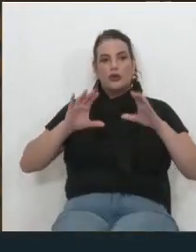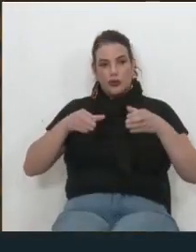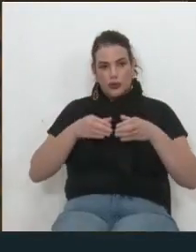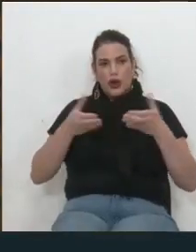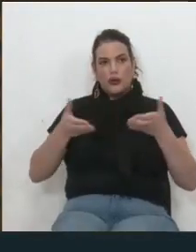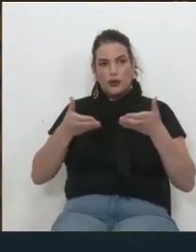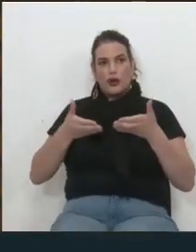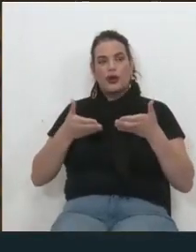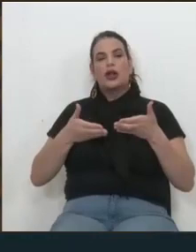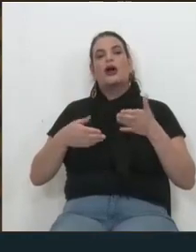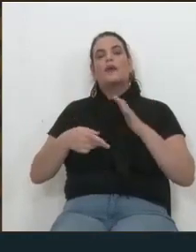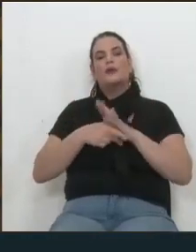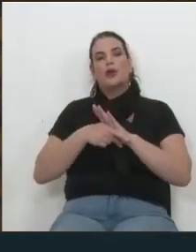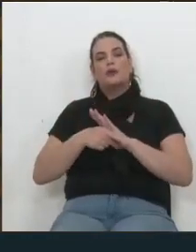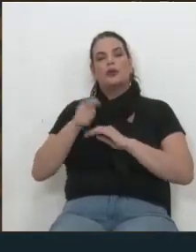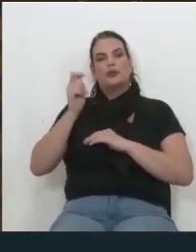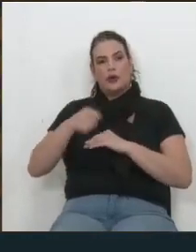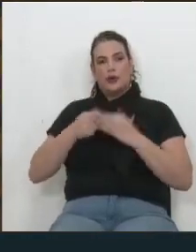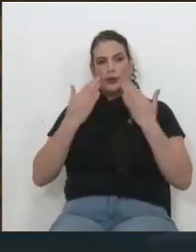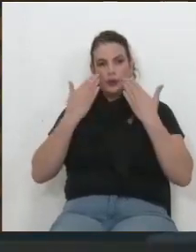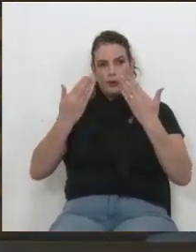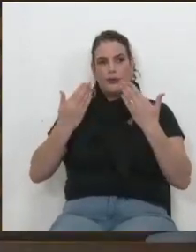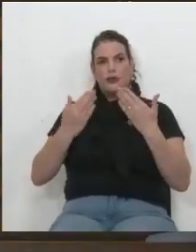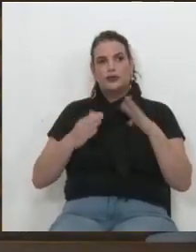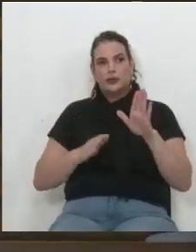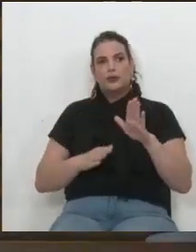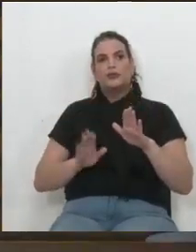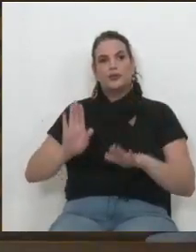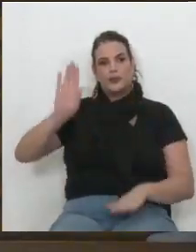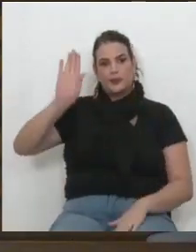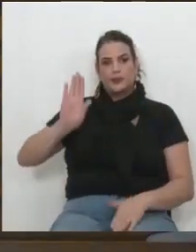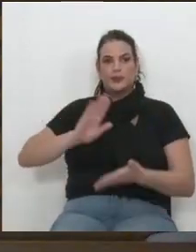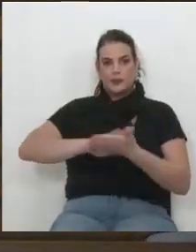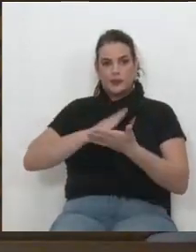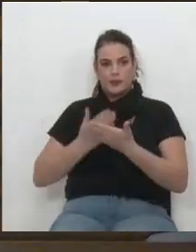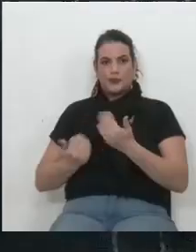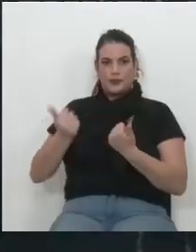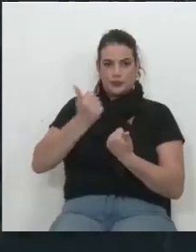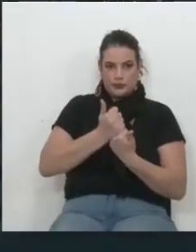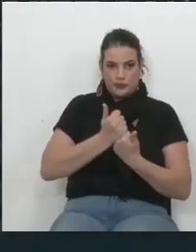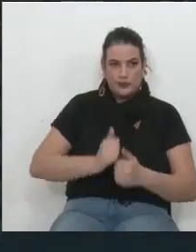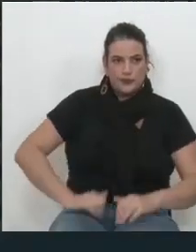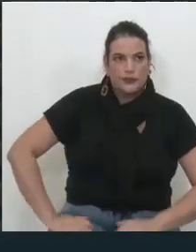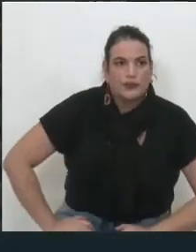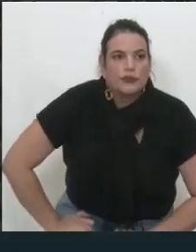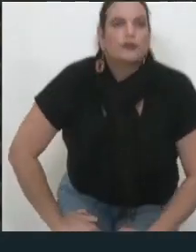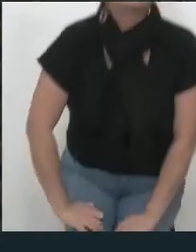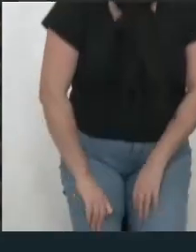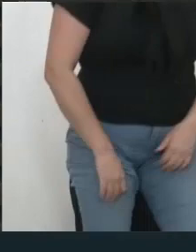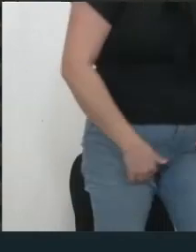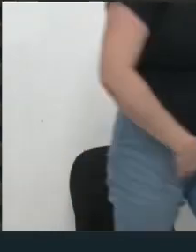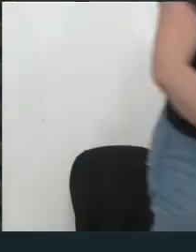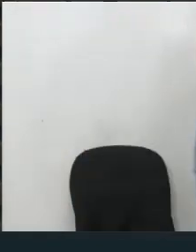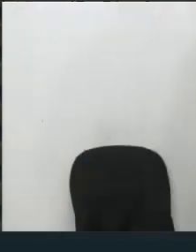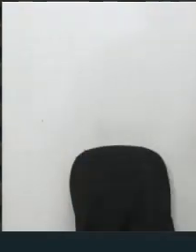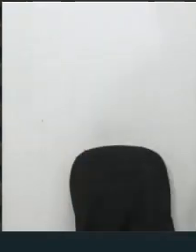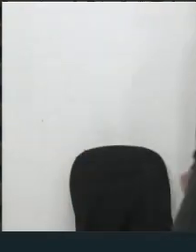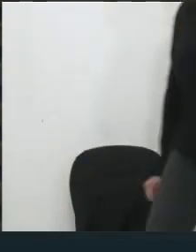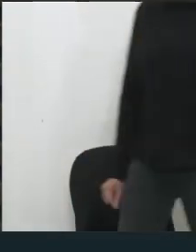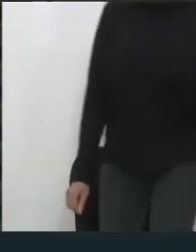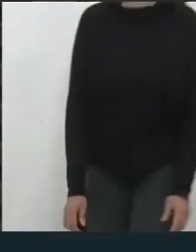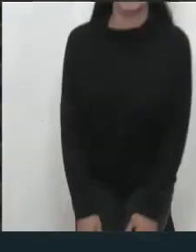passemos à ordem do dia. Pela ordem, senhor presidente. Questão de ordem, vereador Romildo Santos. Senhor presidente, eu gostaria de verificação de quórum, senhor